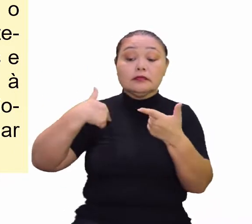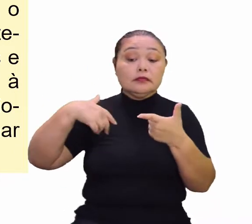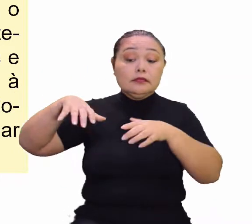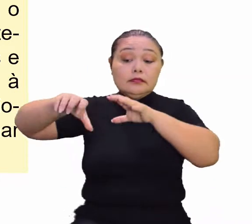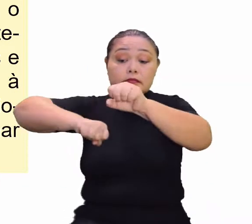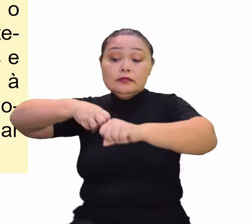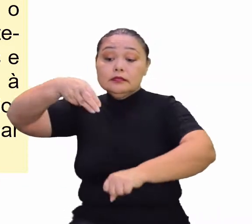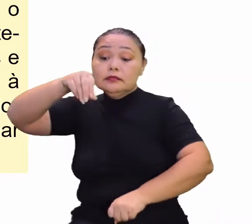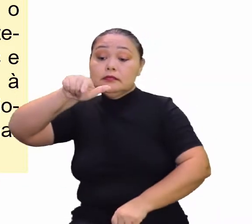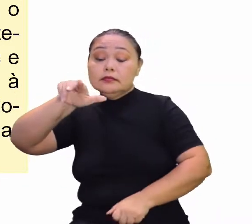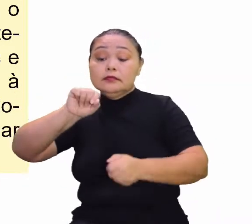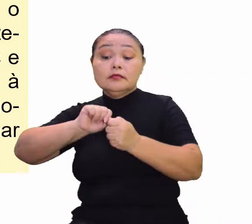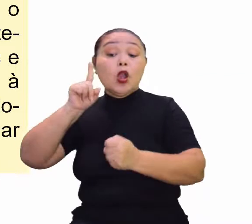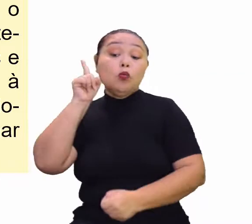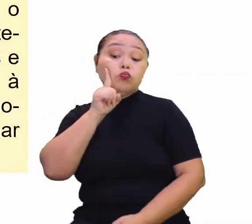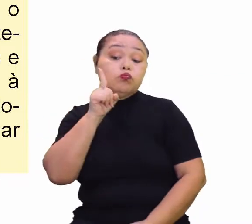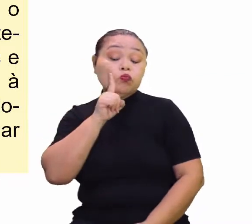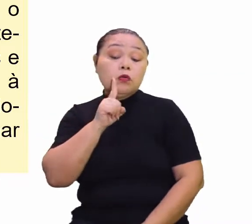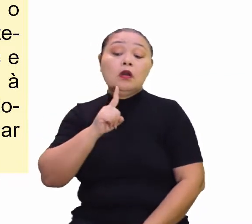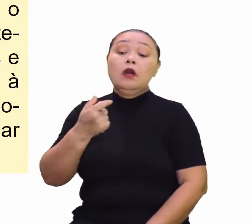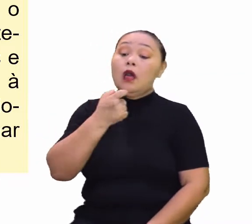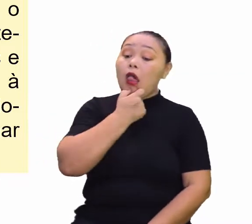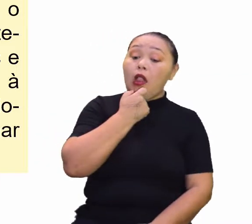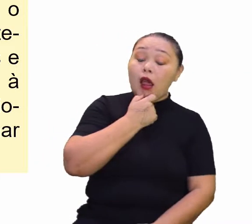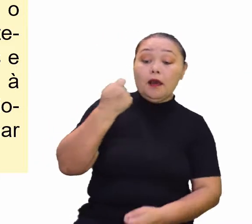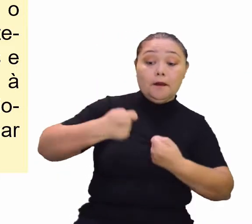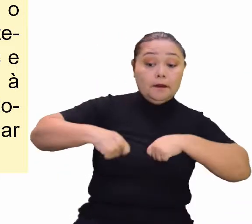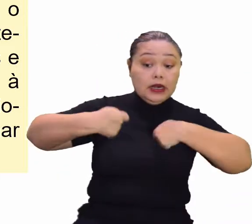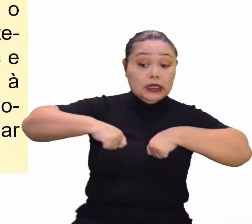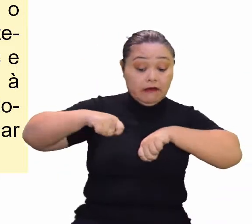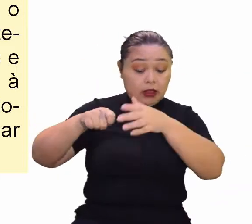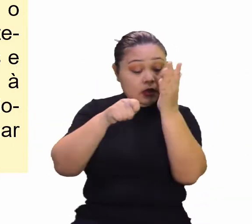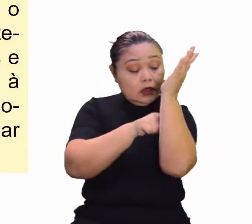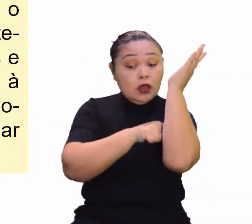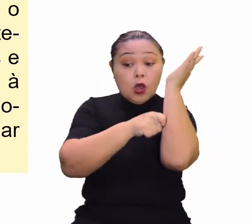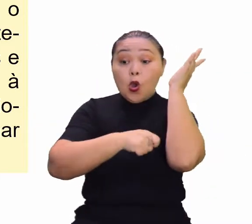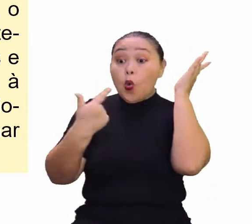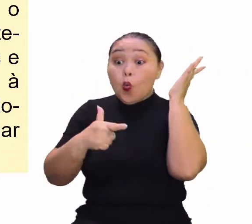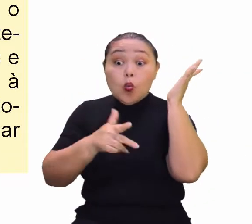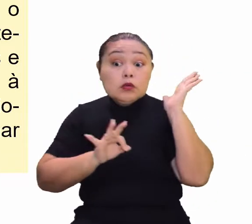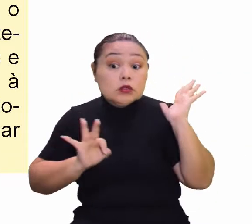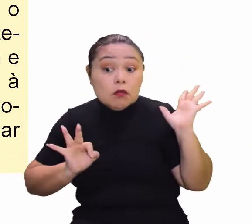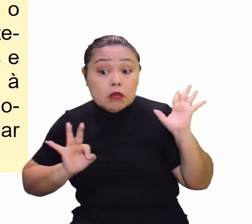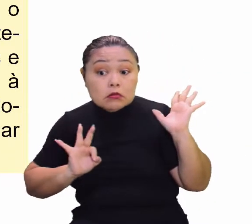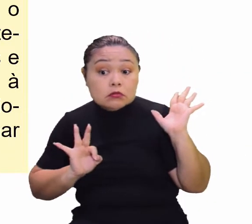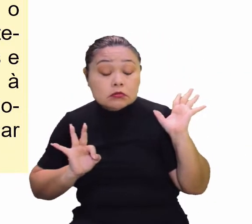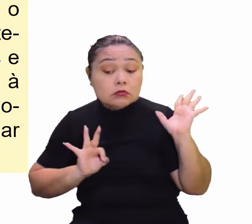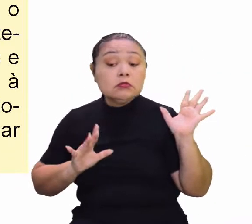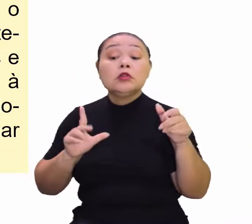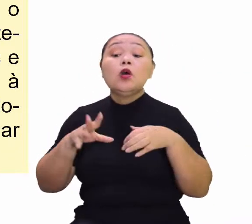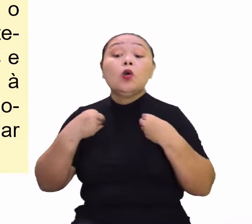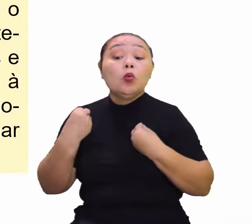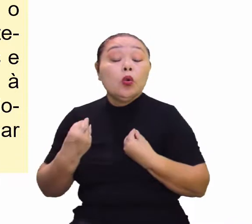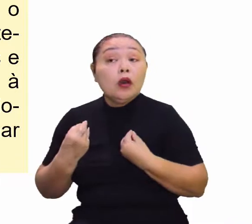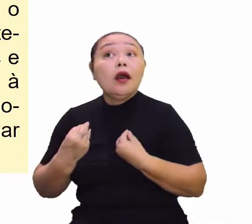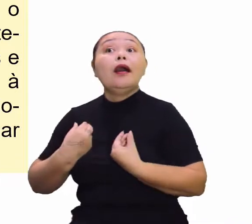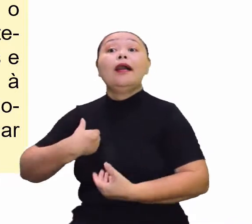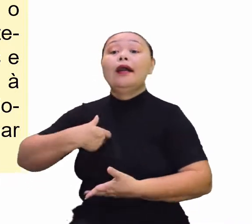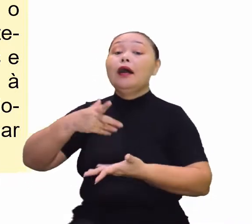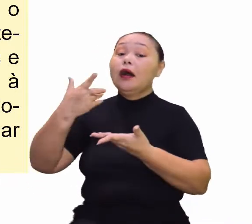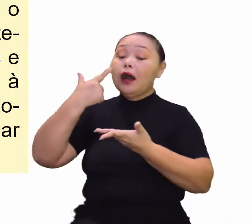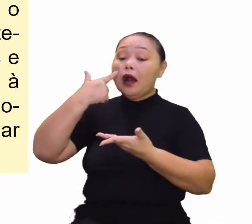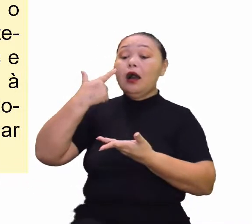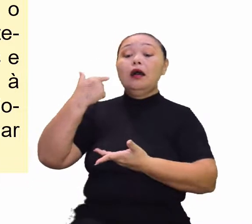Malásia, então os Estados Unidos, os ingleses que necessitavam daquela borracha já não tinham mais acesso à produção da borracha. Então,